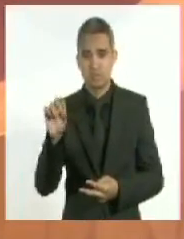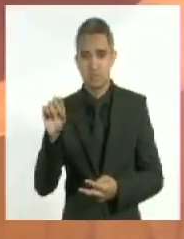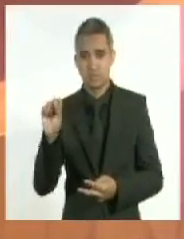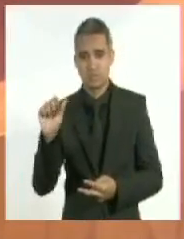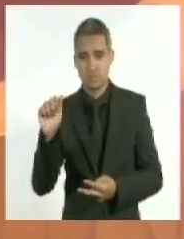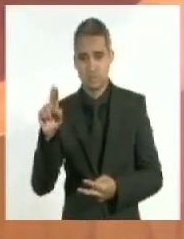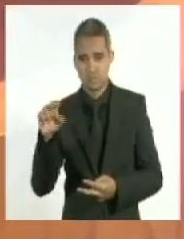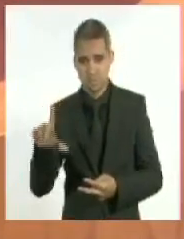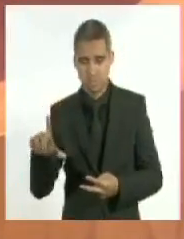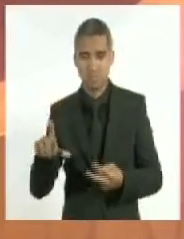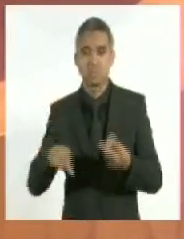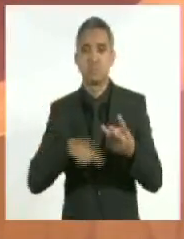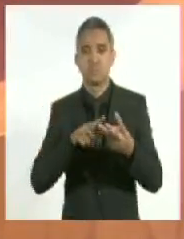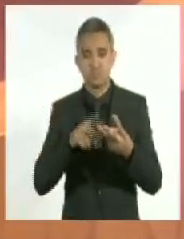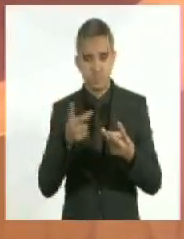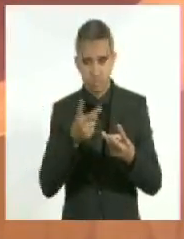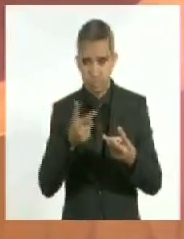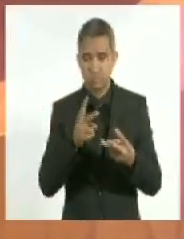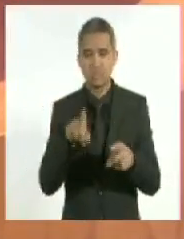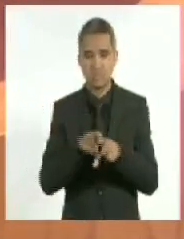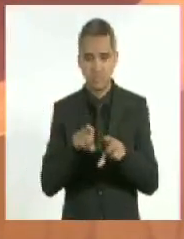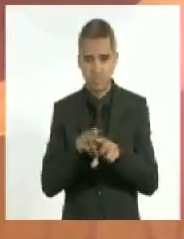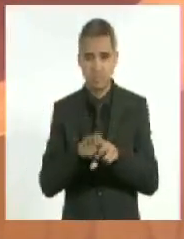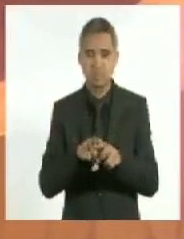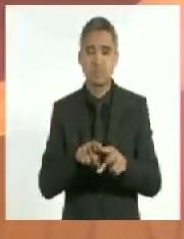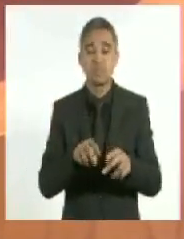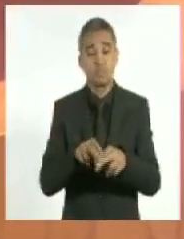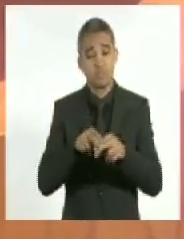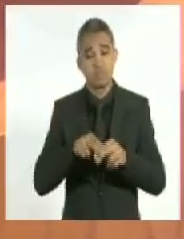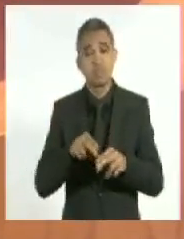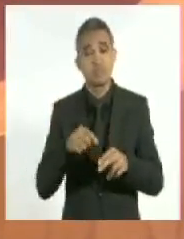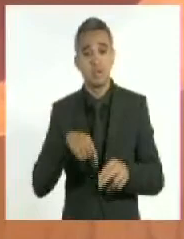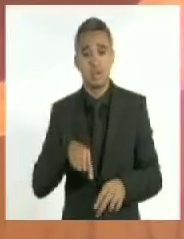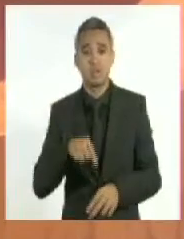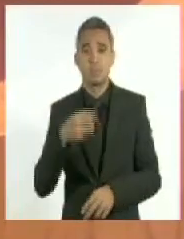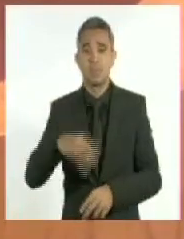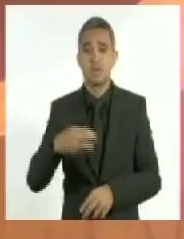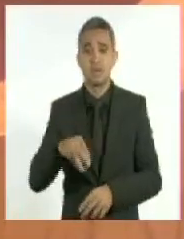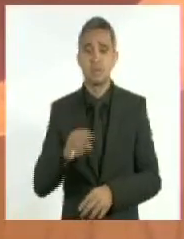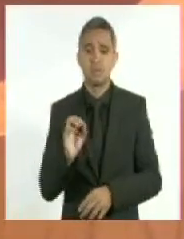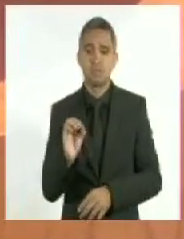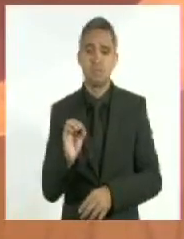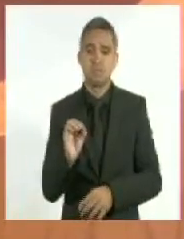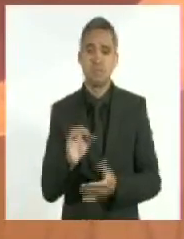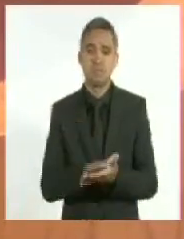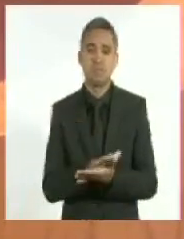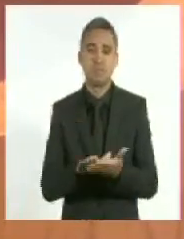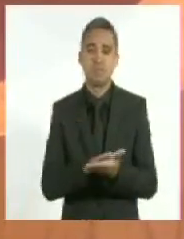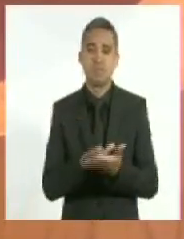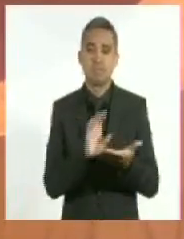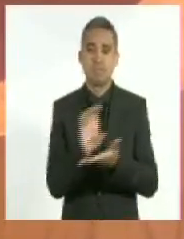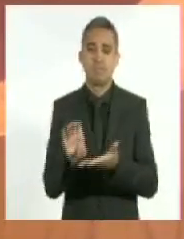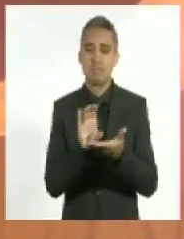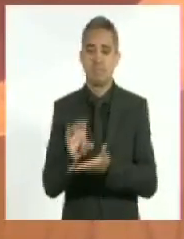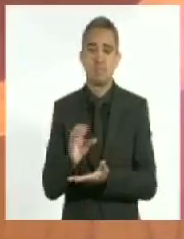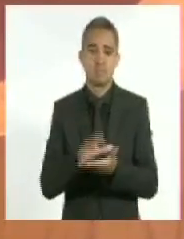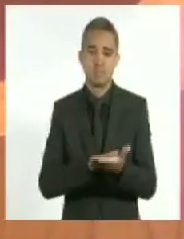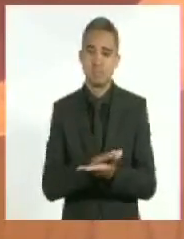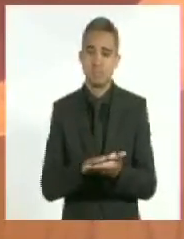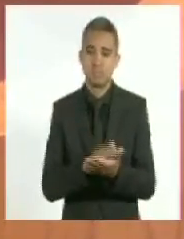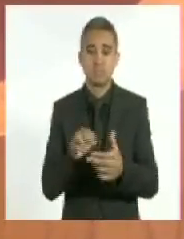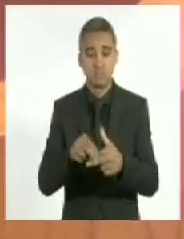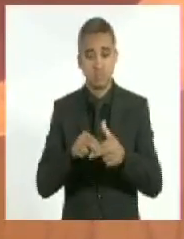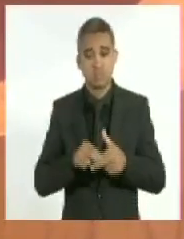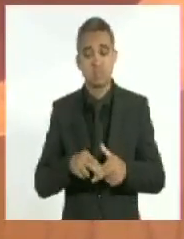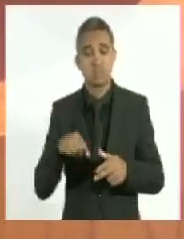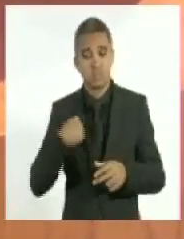receita. Então, nós temos que brigar pelaquilo que nós fazemos jus. E nós damos toda a infraestrutura necessária para que esses empreendimentos aqui se instalem. Mas